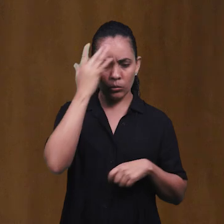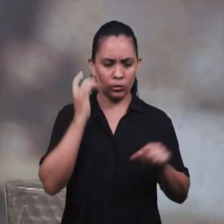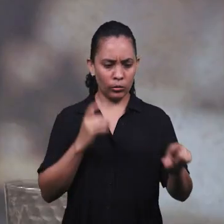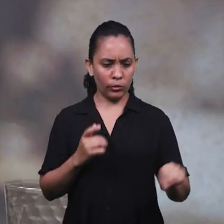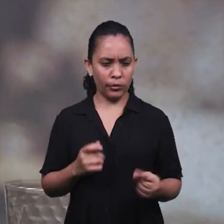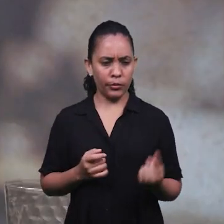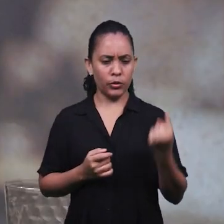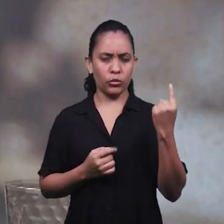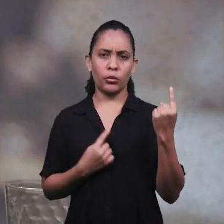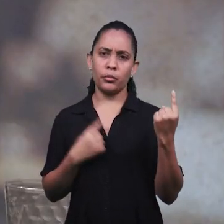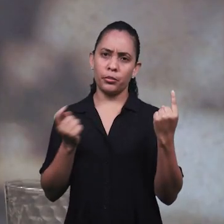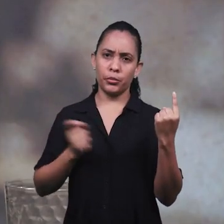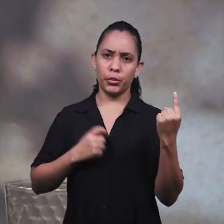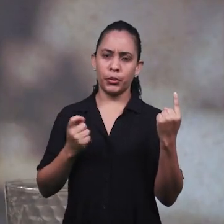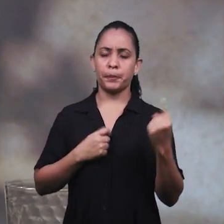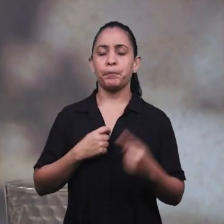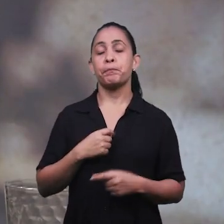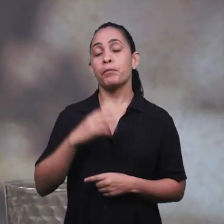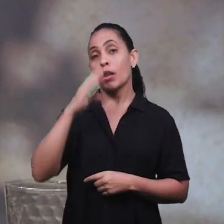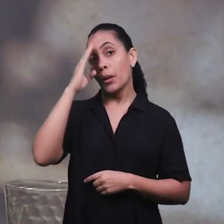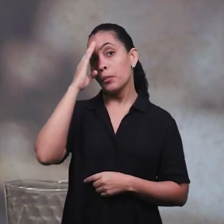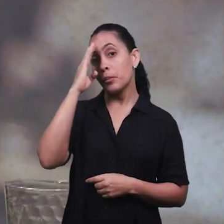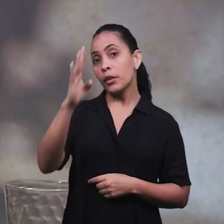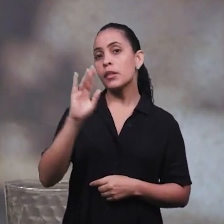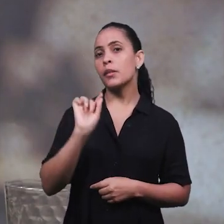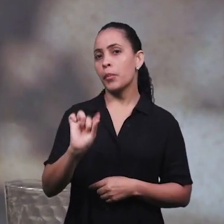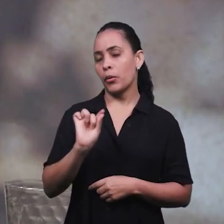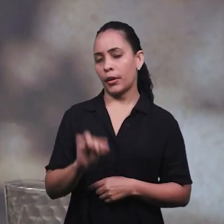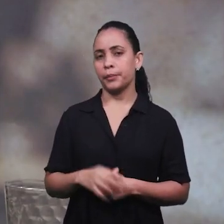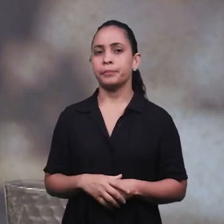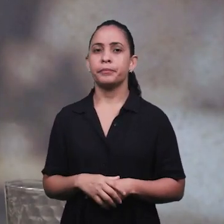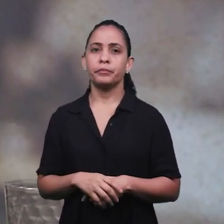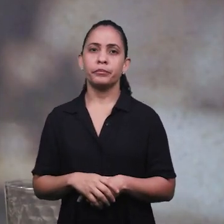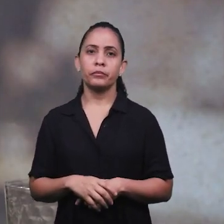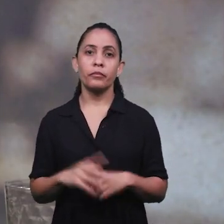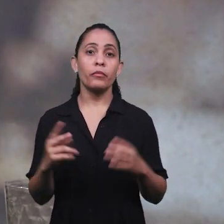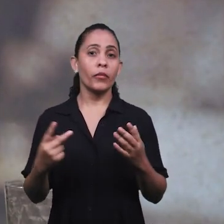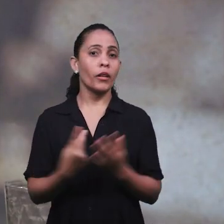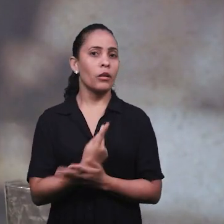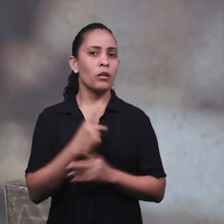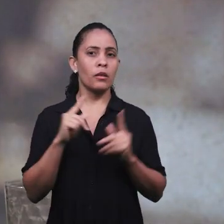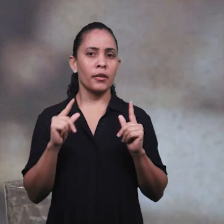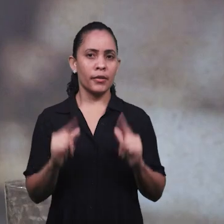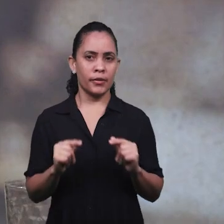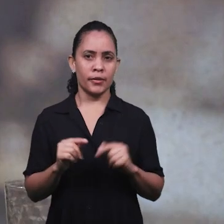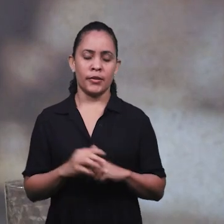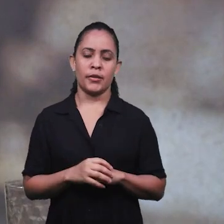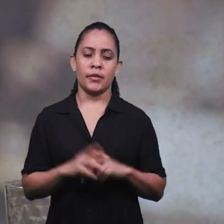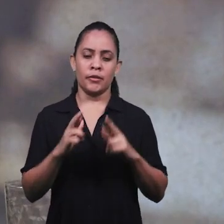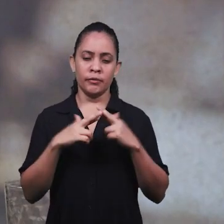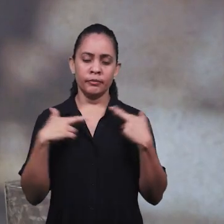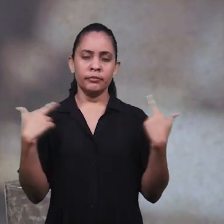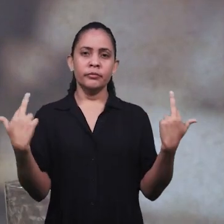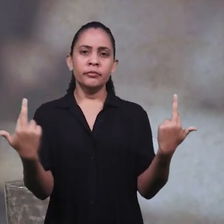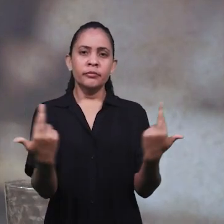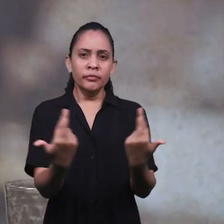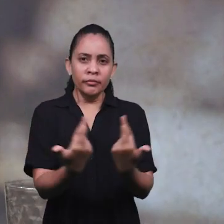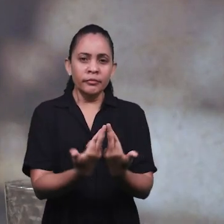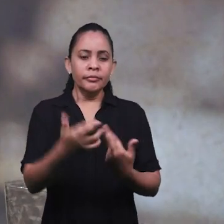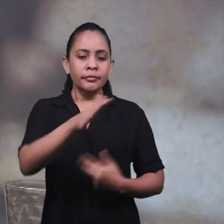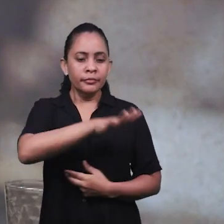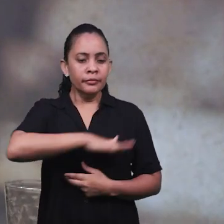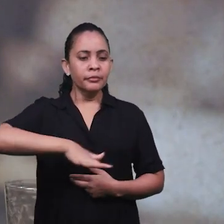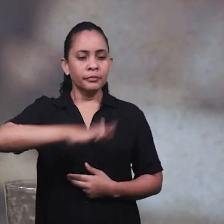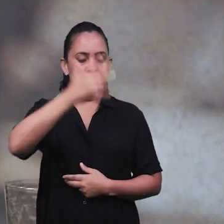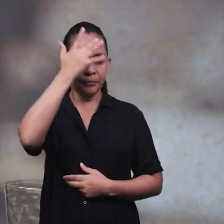profissional? As principais decisões em um condomínio acontecem na assembleia ordinária